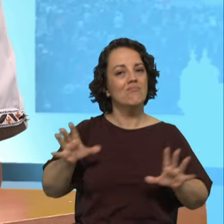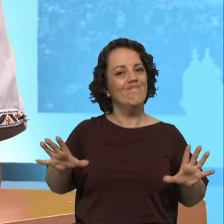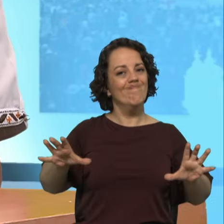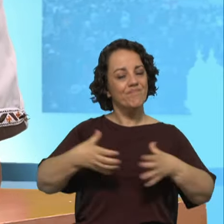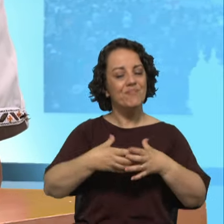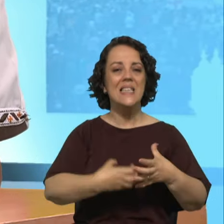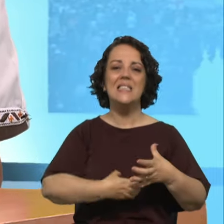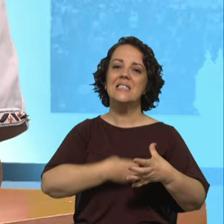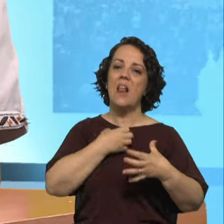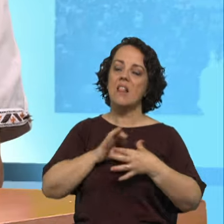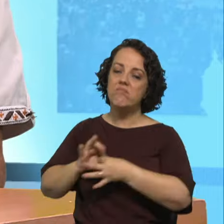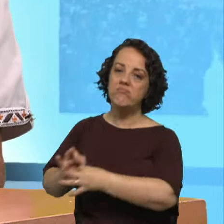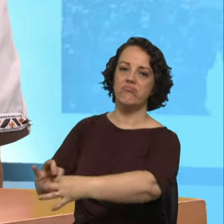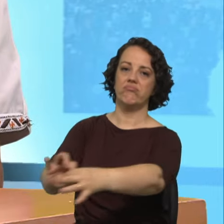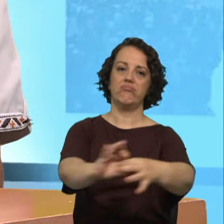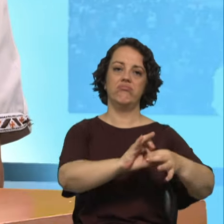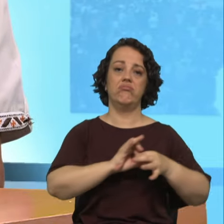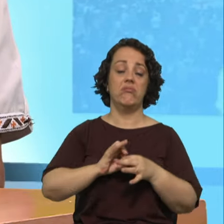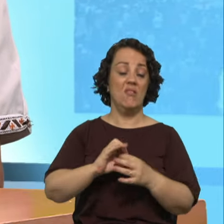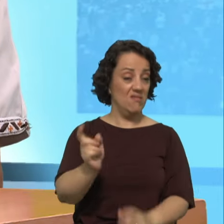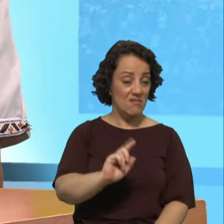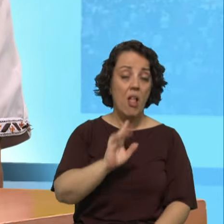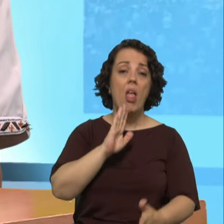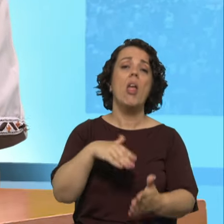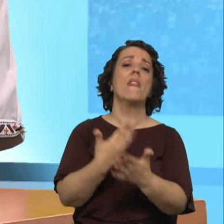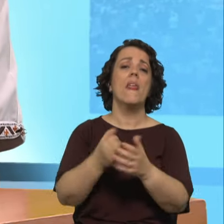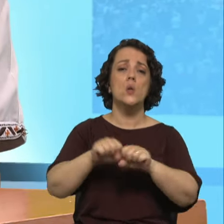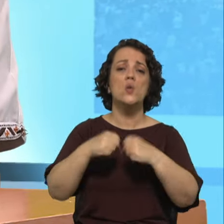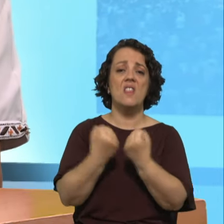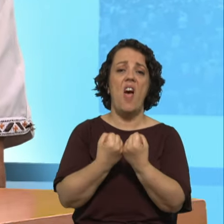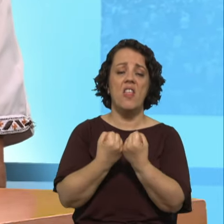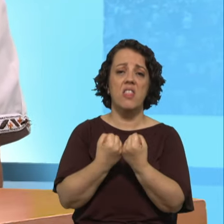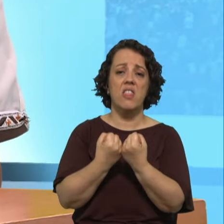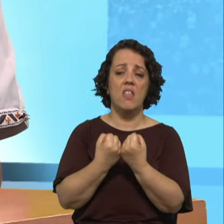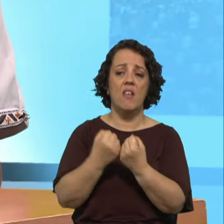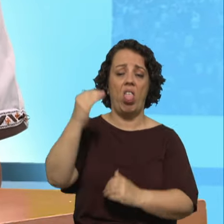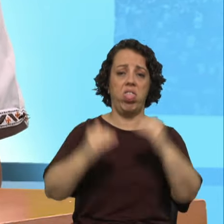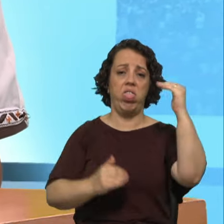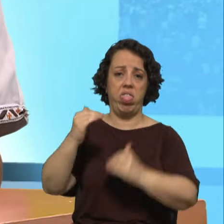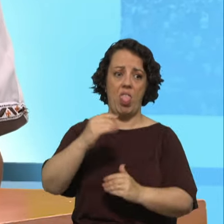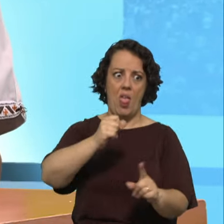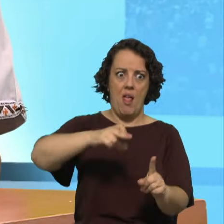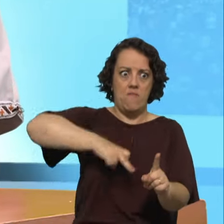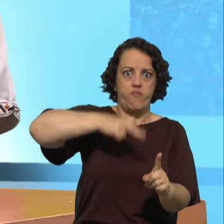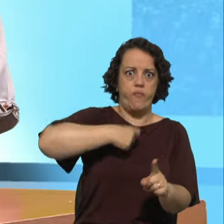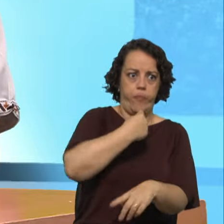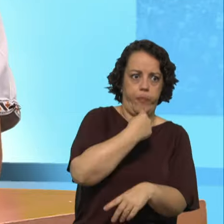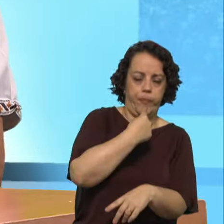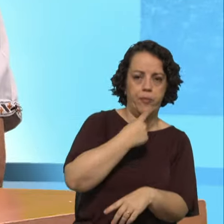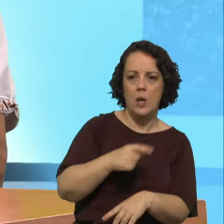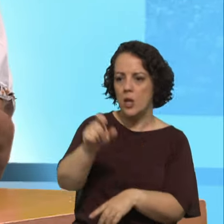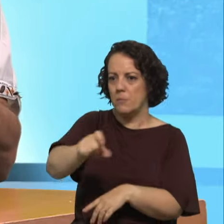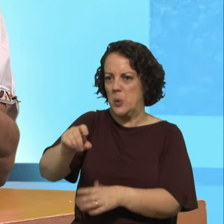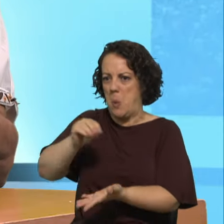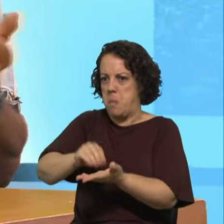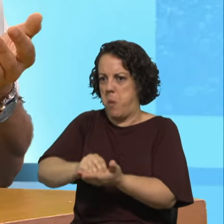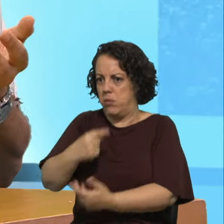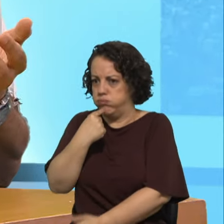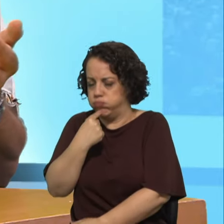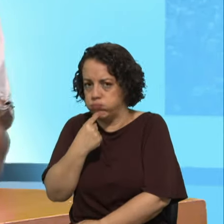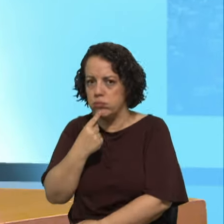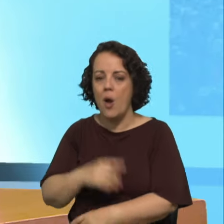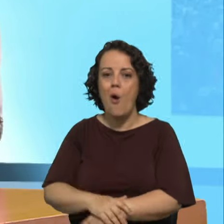que depois as sociedades se tornem extremamente injustas gente muito rica gente muito pobre e eh o pão que que